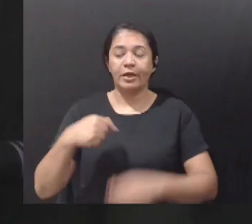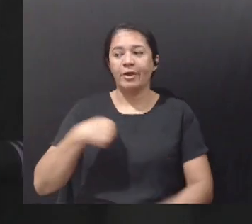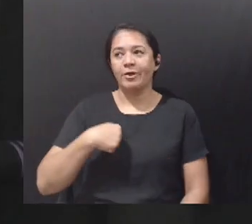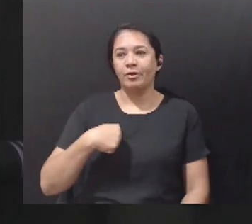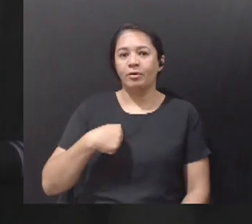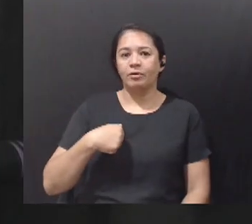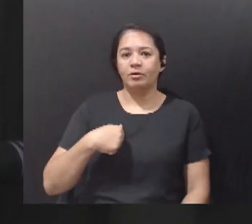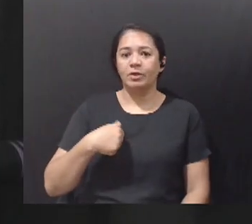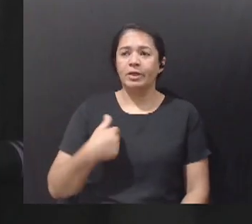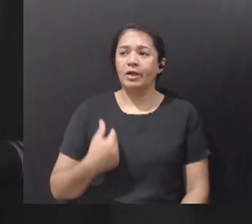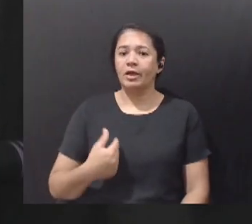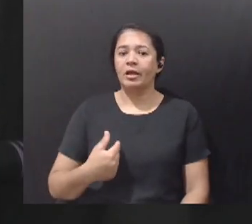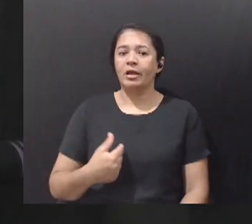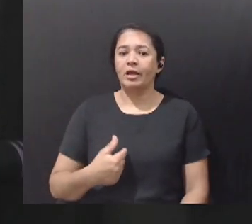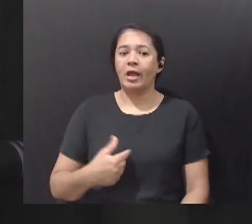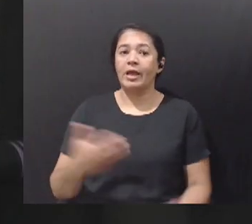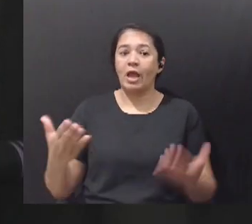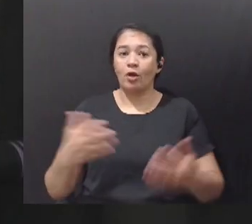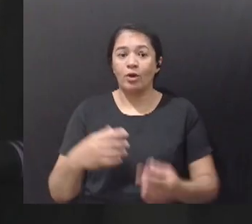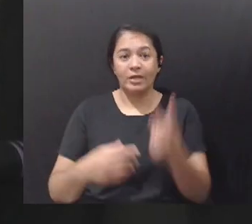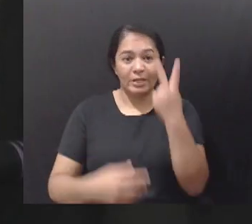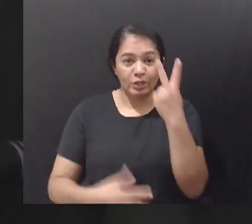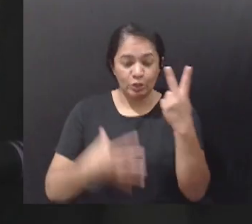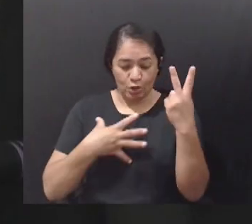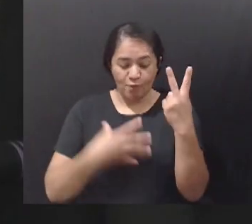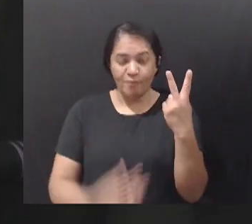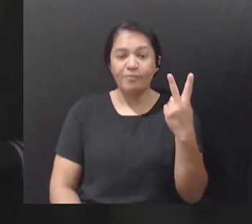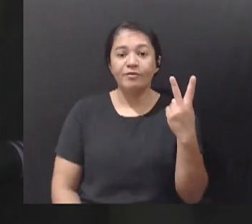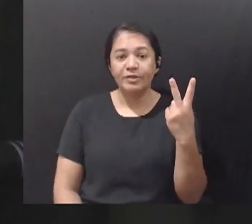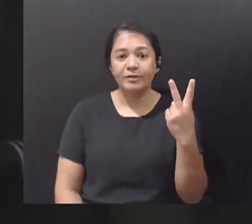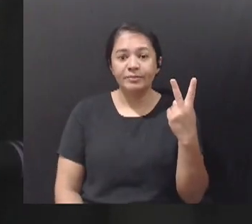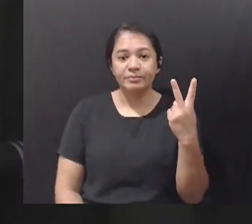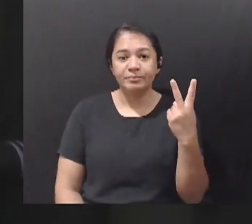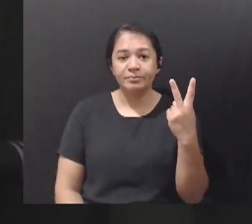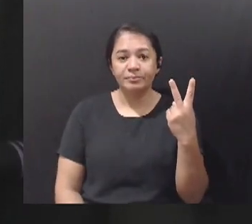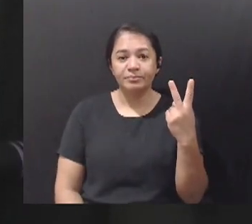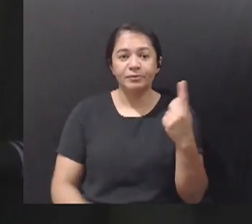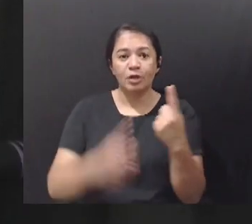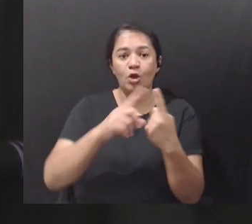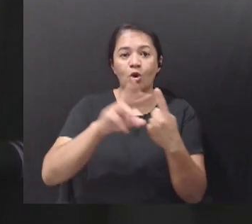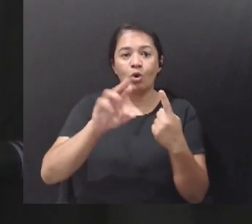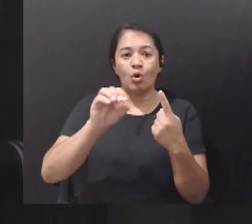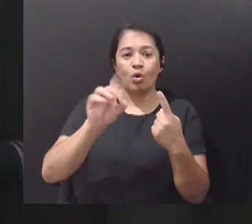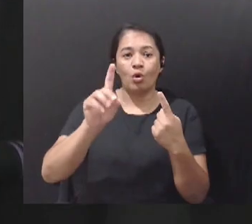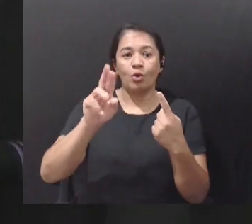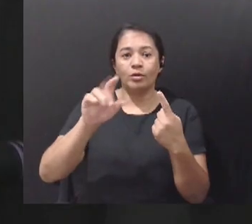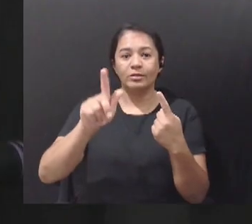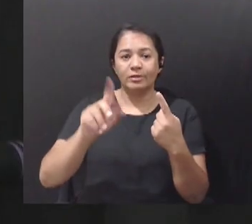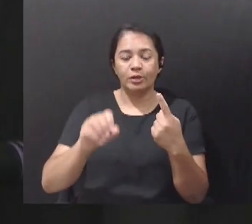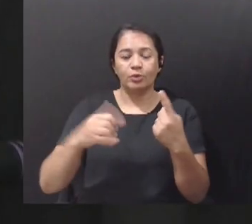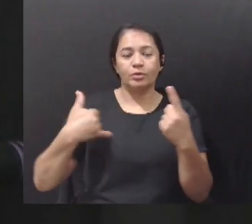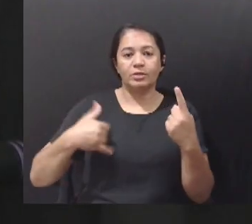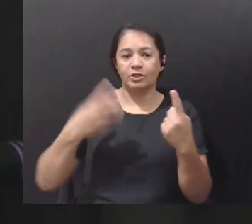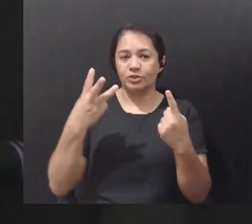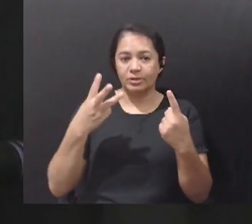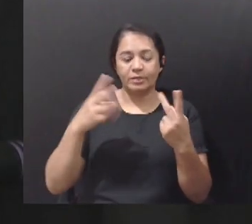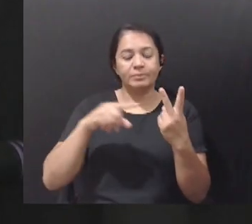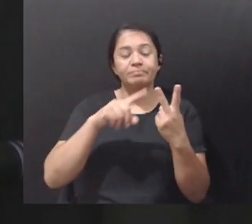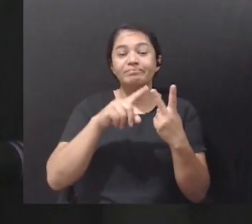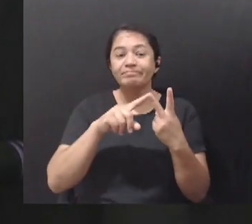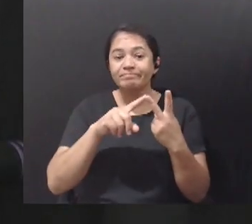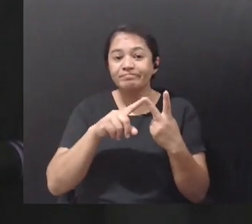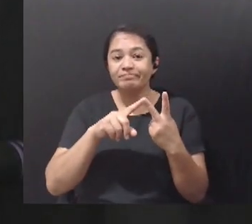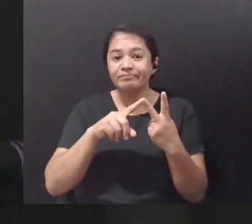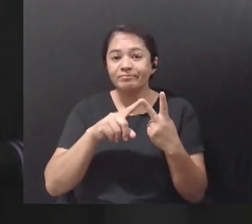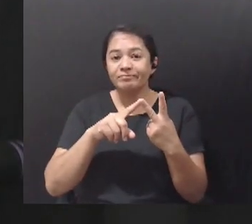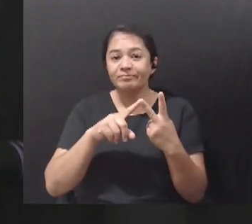filhos. Eu tinha o filhinho do Diogo, o filhinho Rodrigo com 3 aninhos, porque ele já tinha depois passaram 2 anos, e eu tinha o